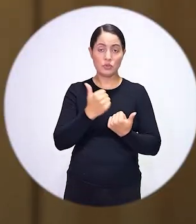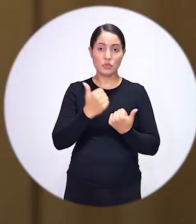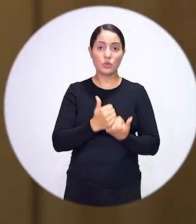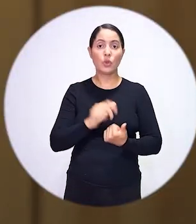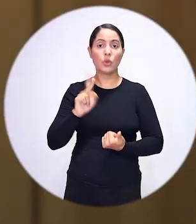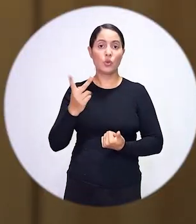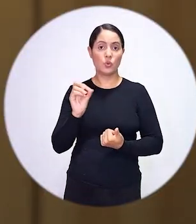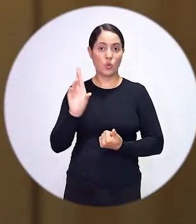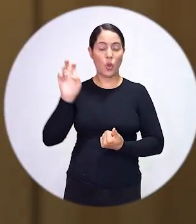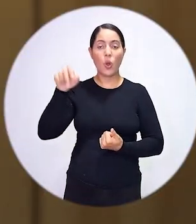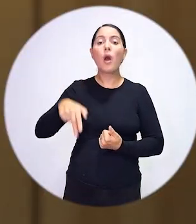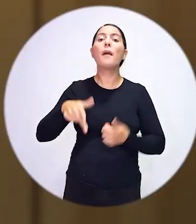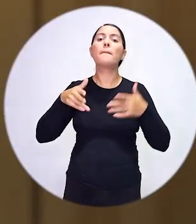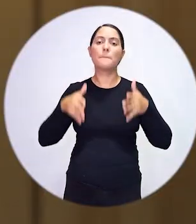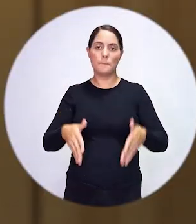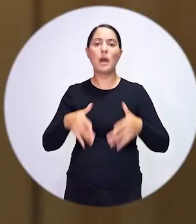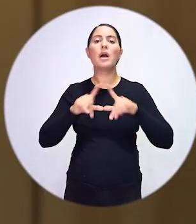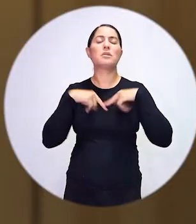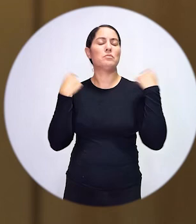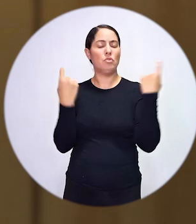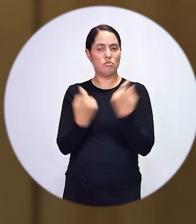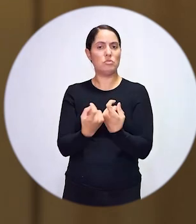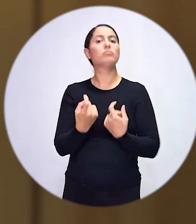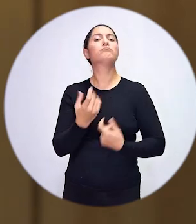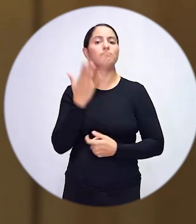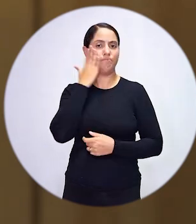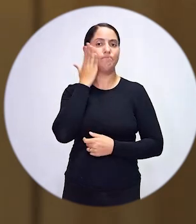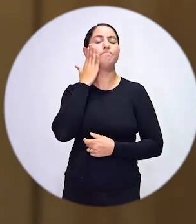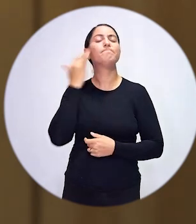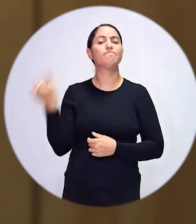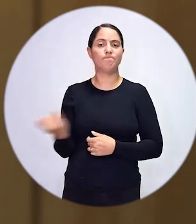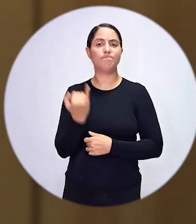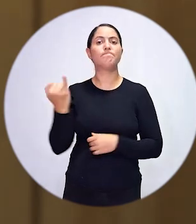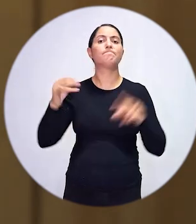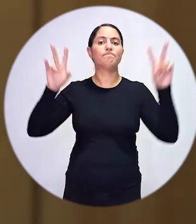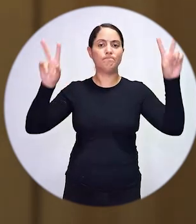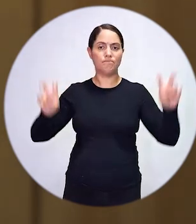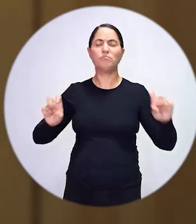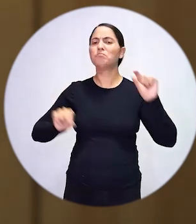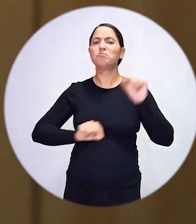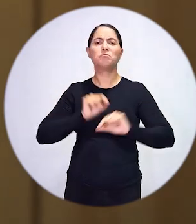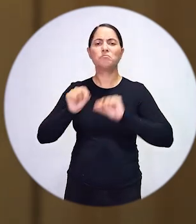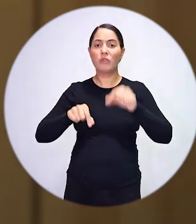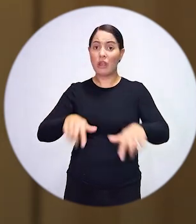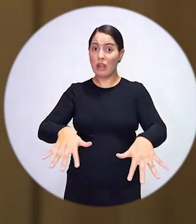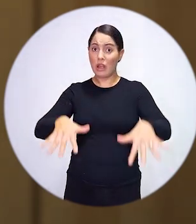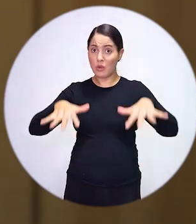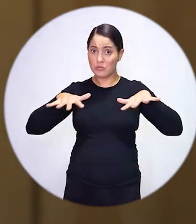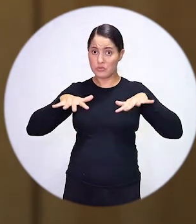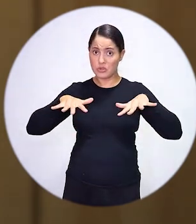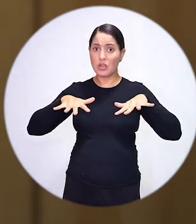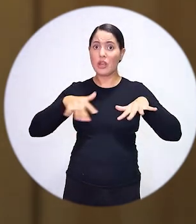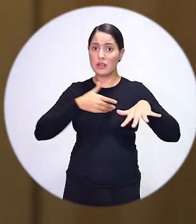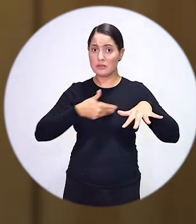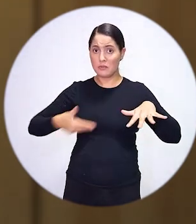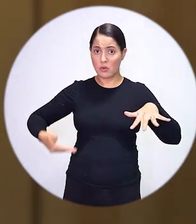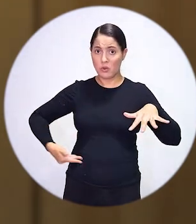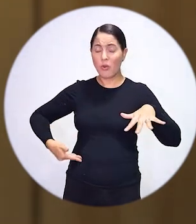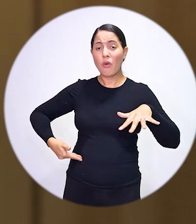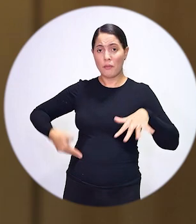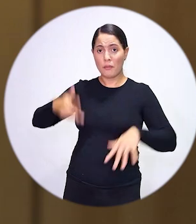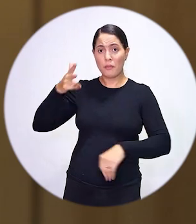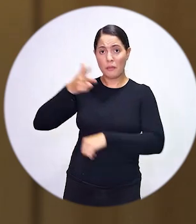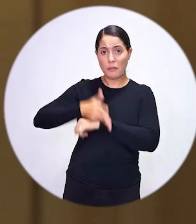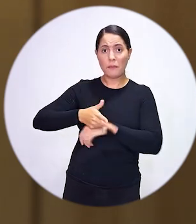Conselho Federal da OAB, Rafael Horne, também participou virtualmente da reunião e reforçou a importância de tornar obrigatória